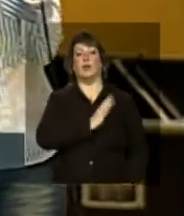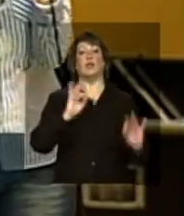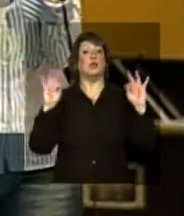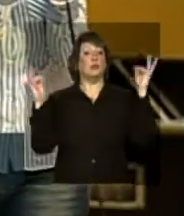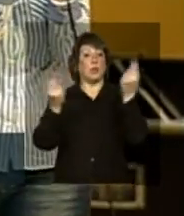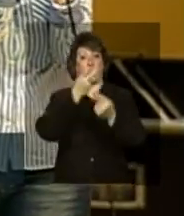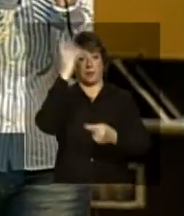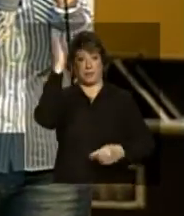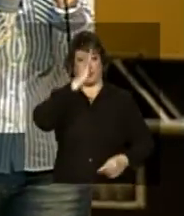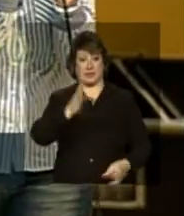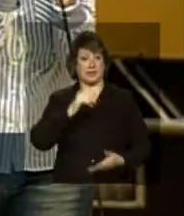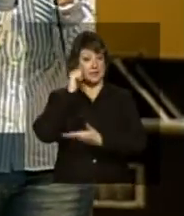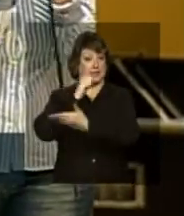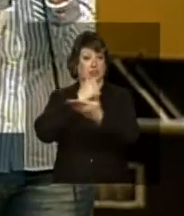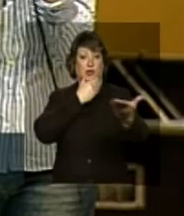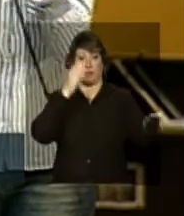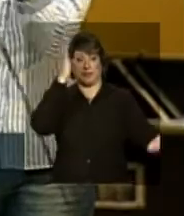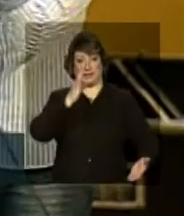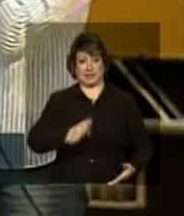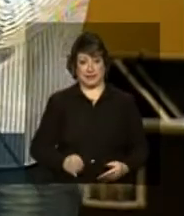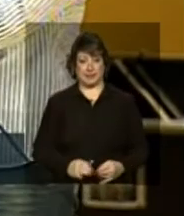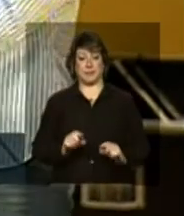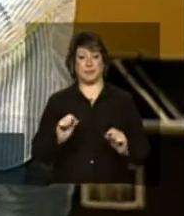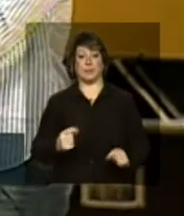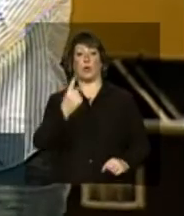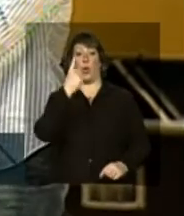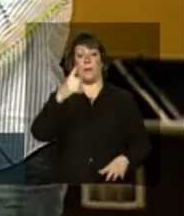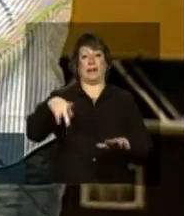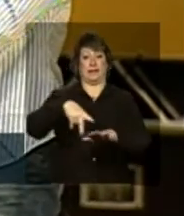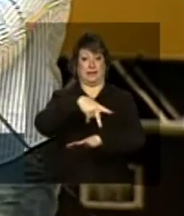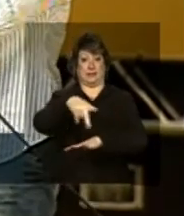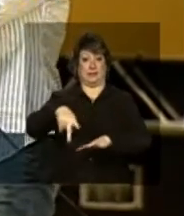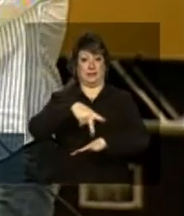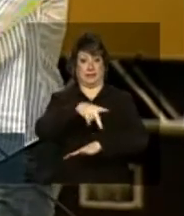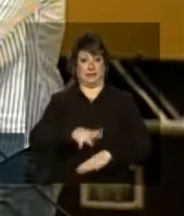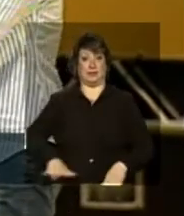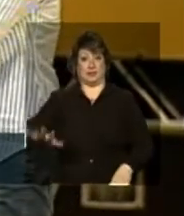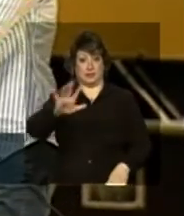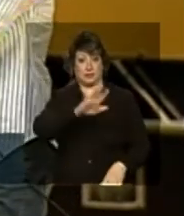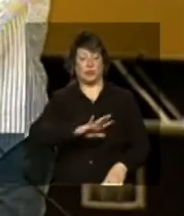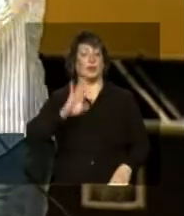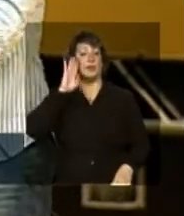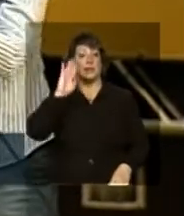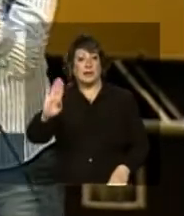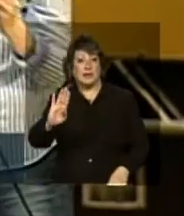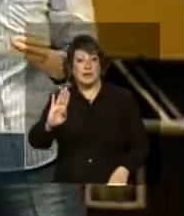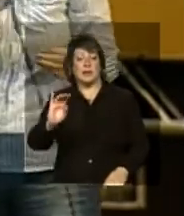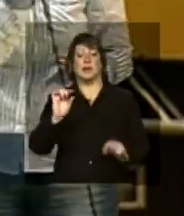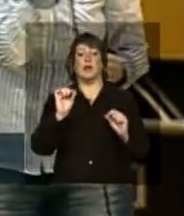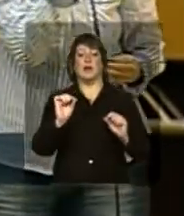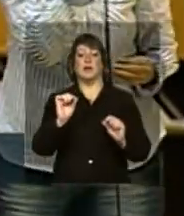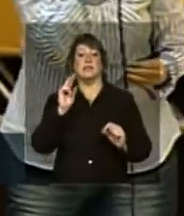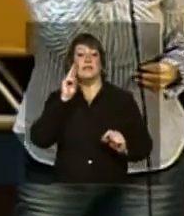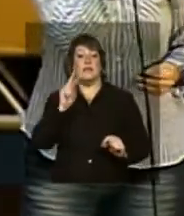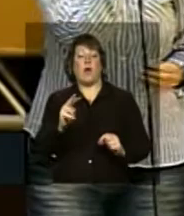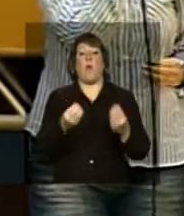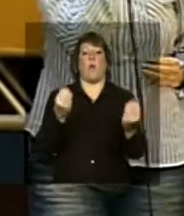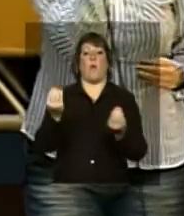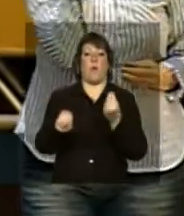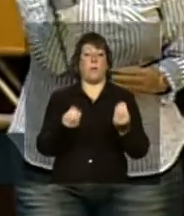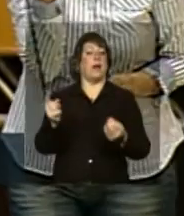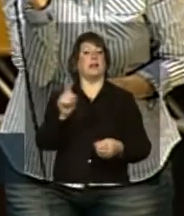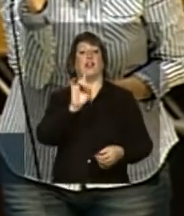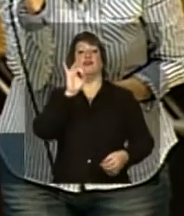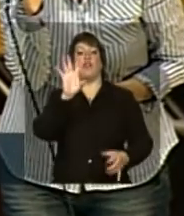os brasileiros e brasileiras. Uma nação se mede não apenas na